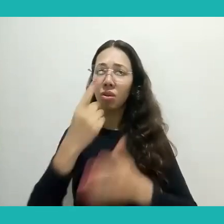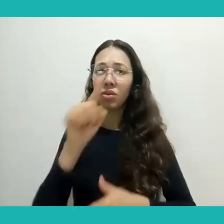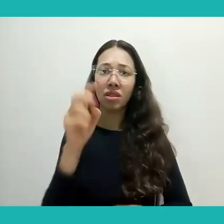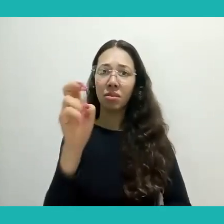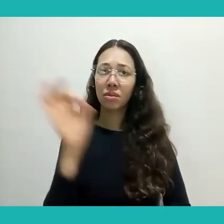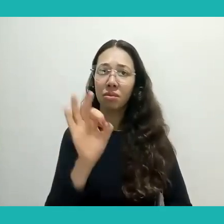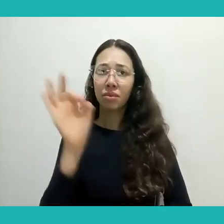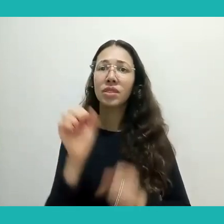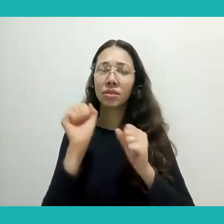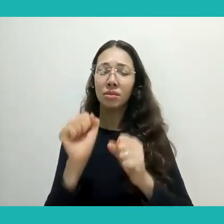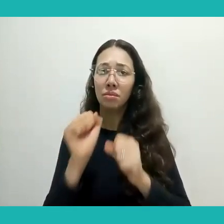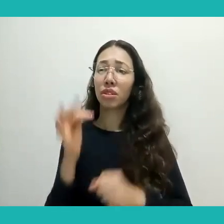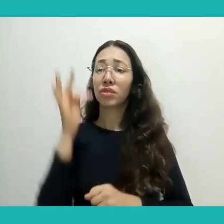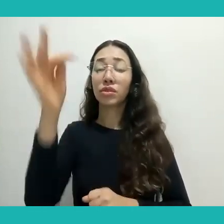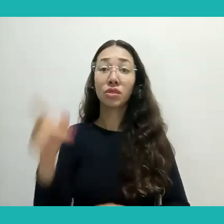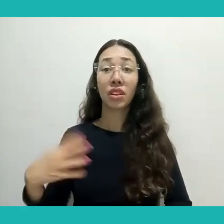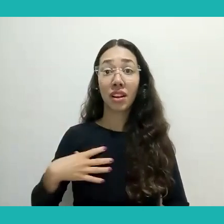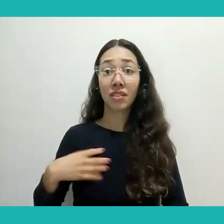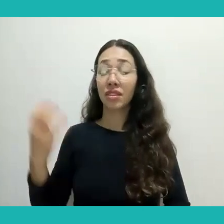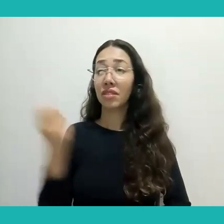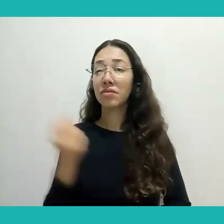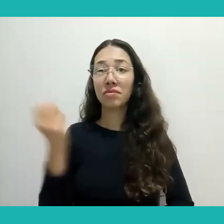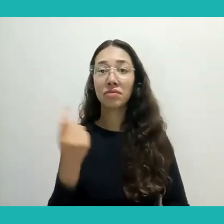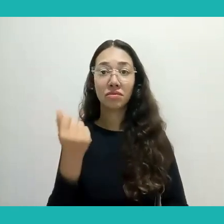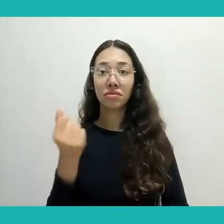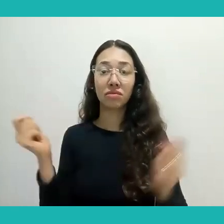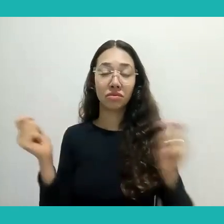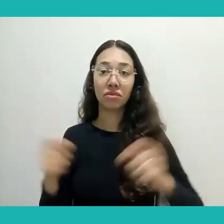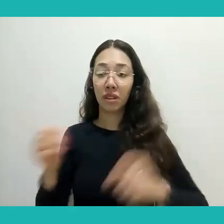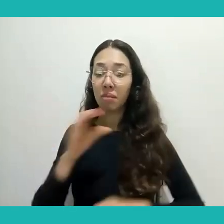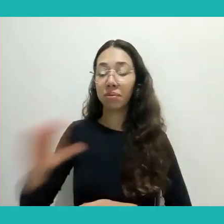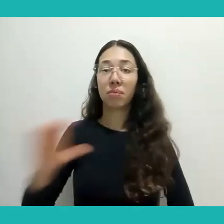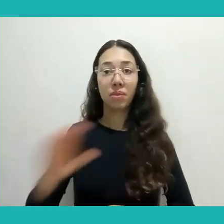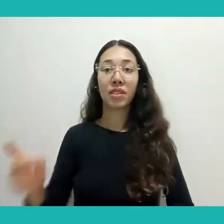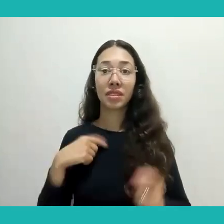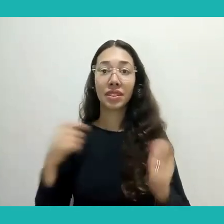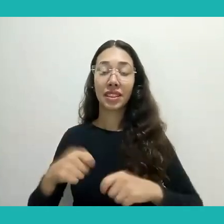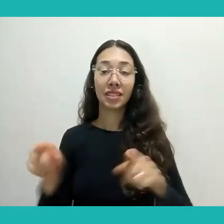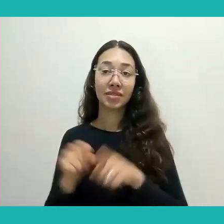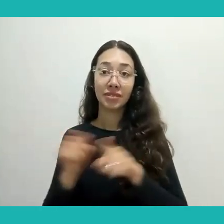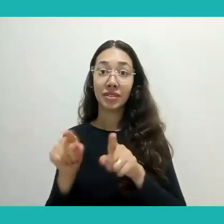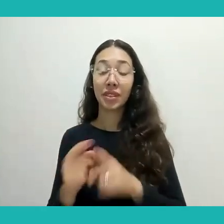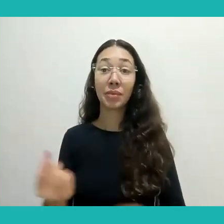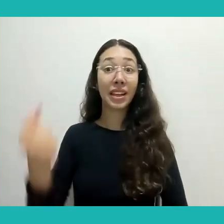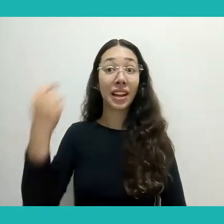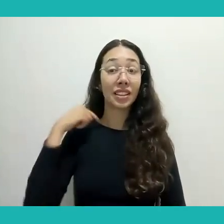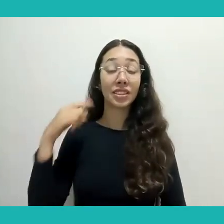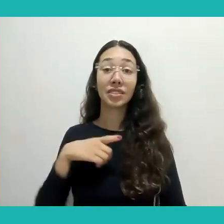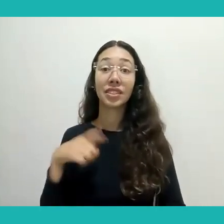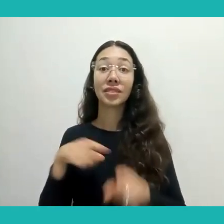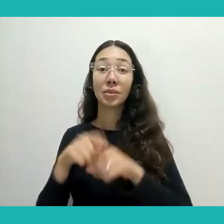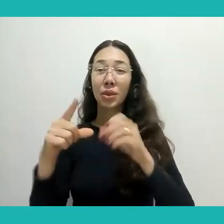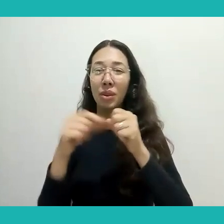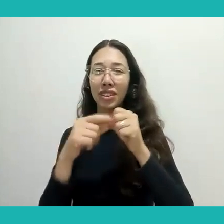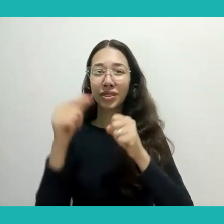para manter em favor da filha as regras de pensão anteriores à MP 2215, mais especificamente o artigo